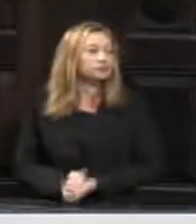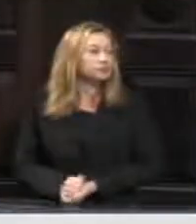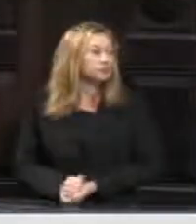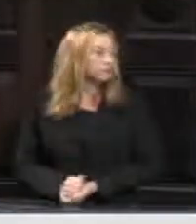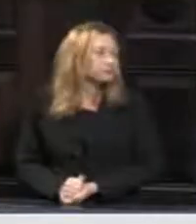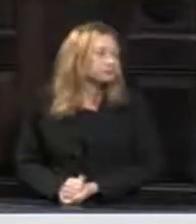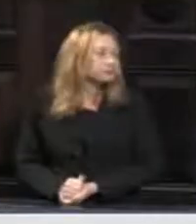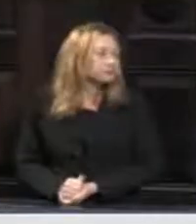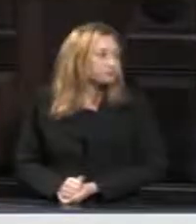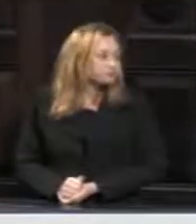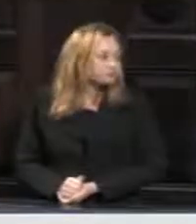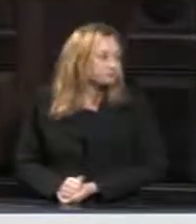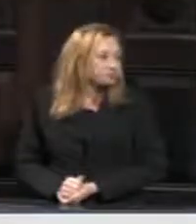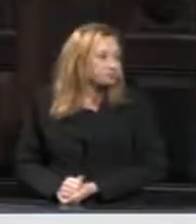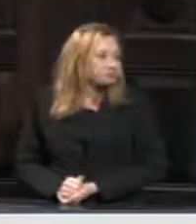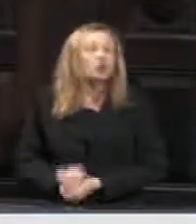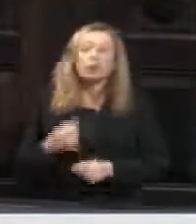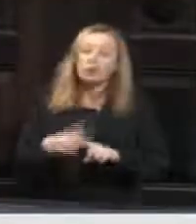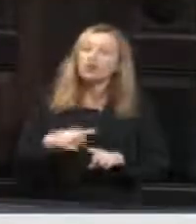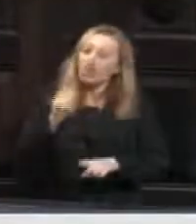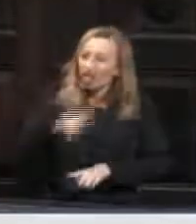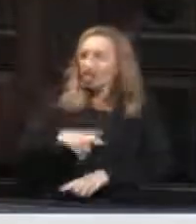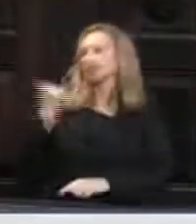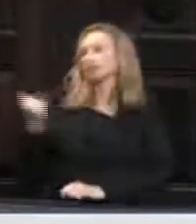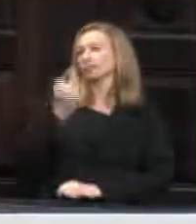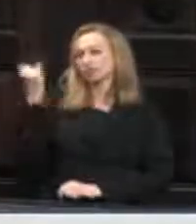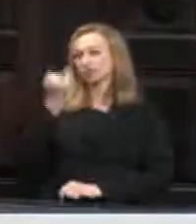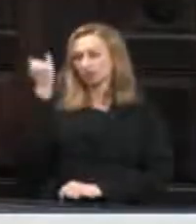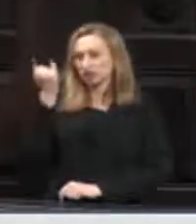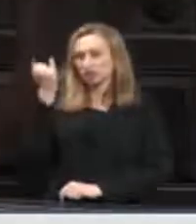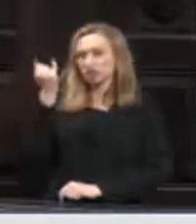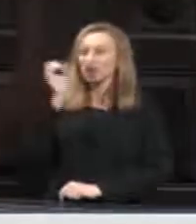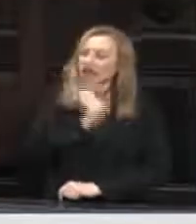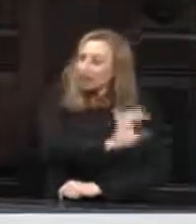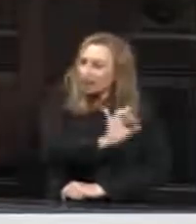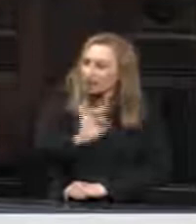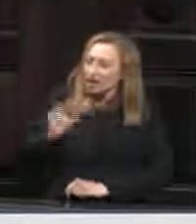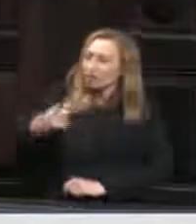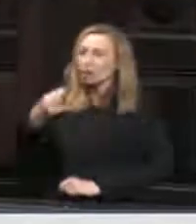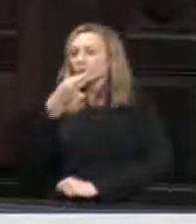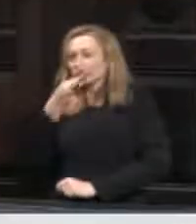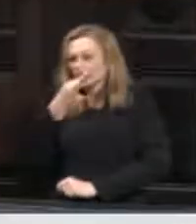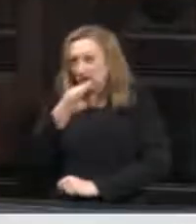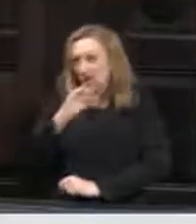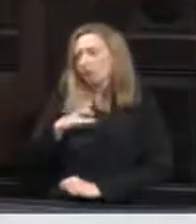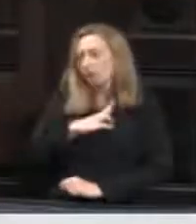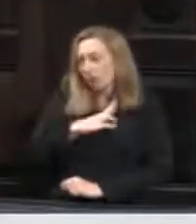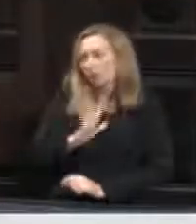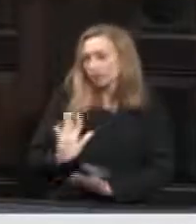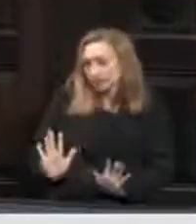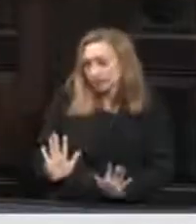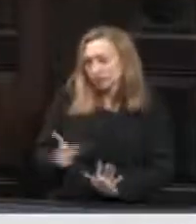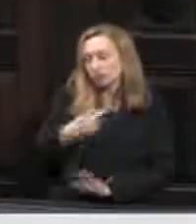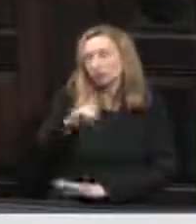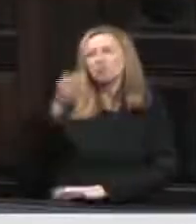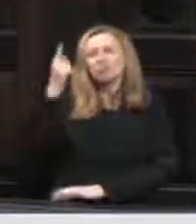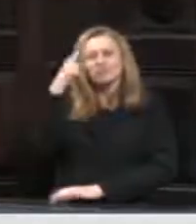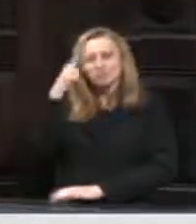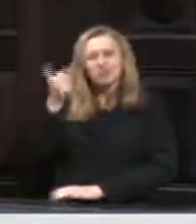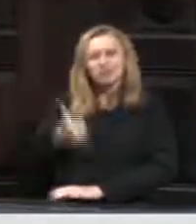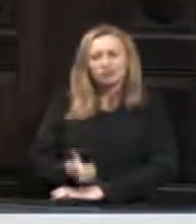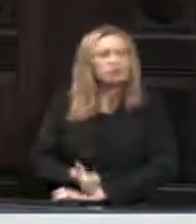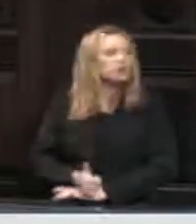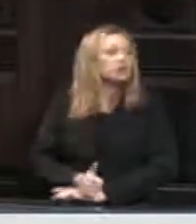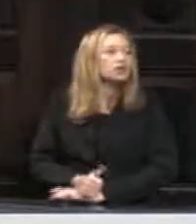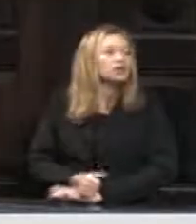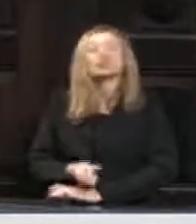porque é importante, né, que cada um expresse o seu pensamento.